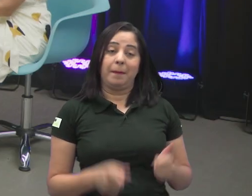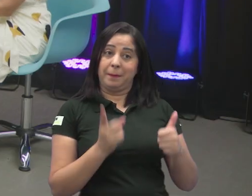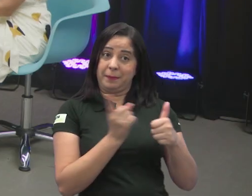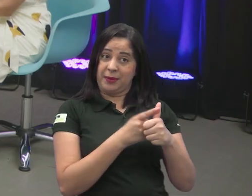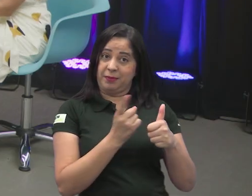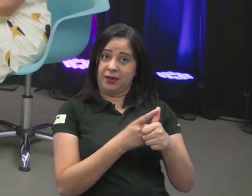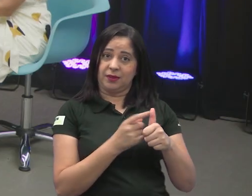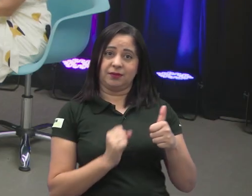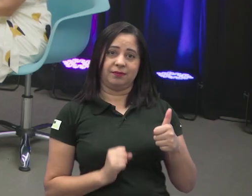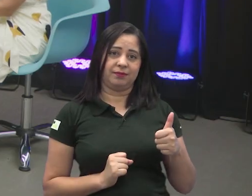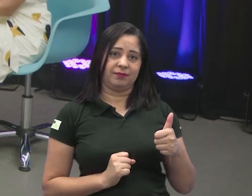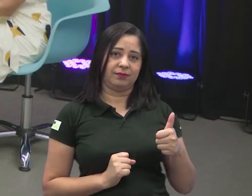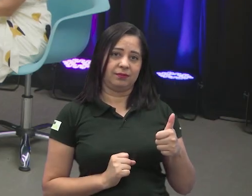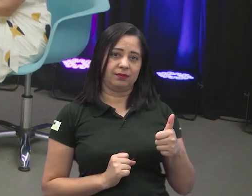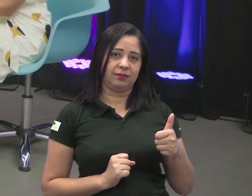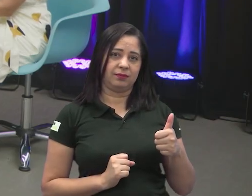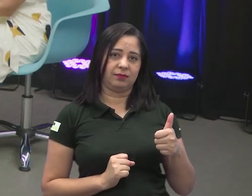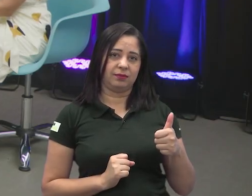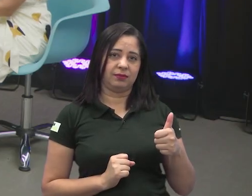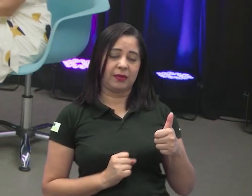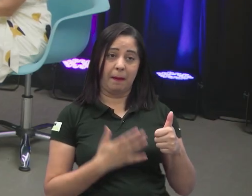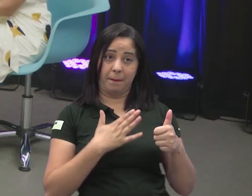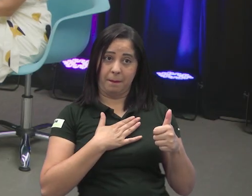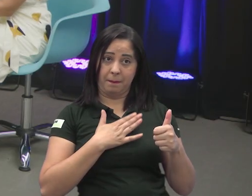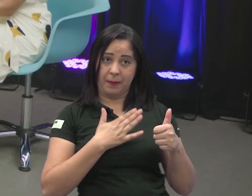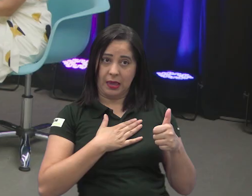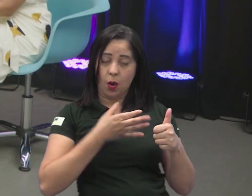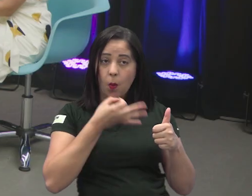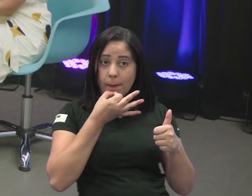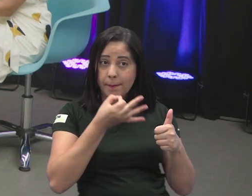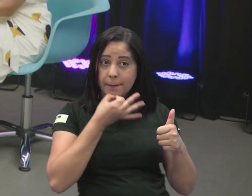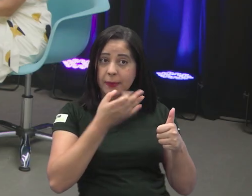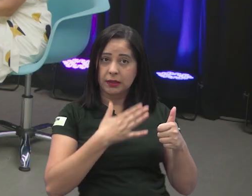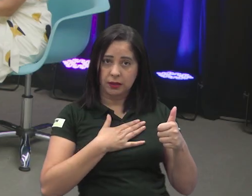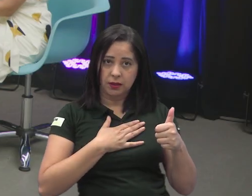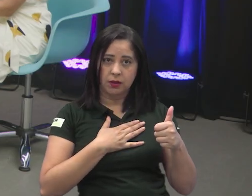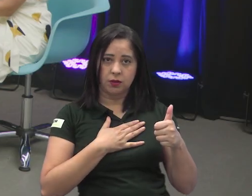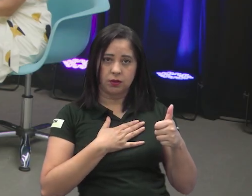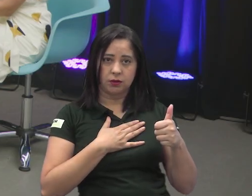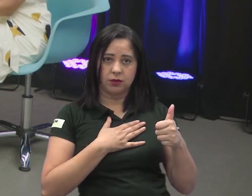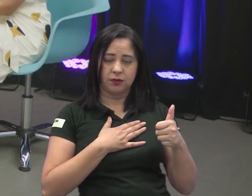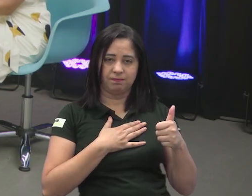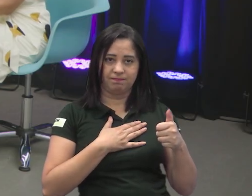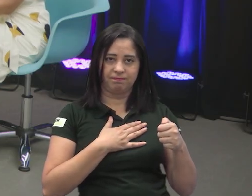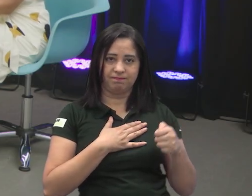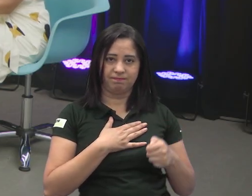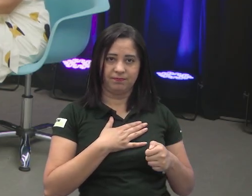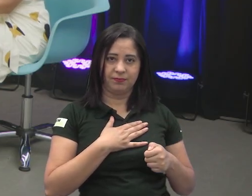Primeiro, na minha visão,